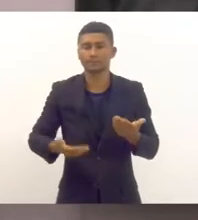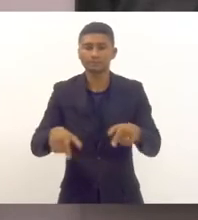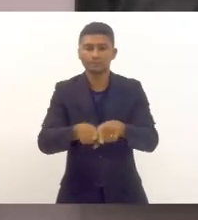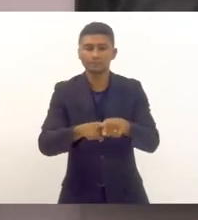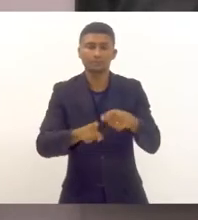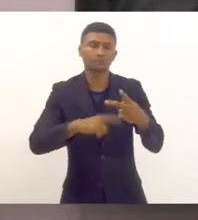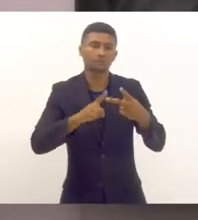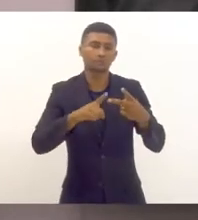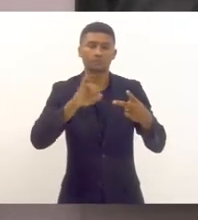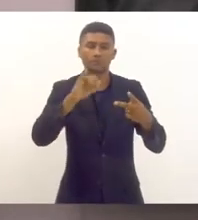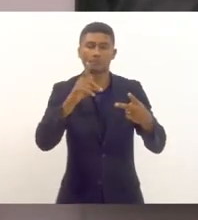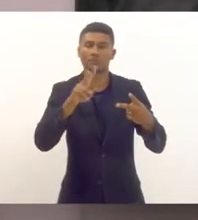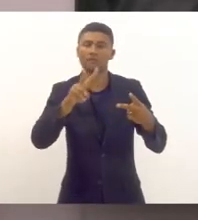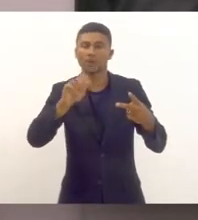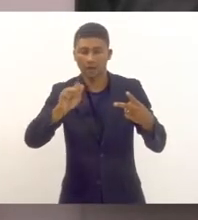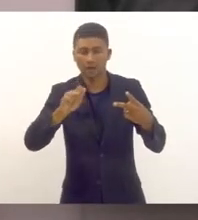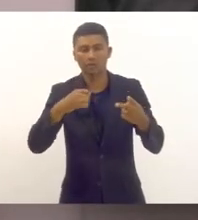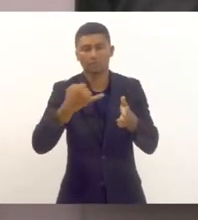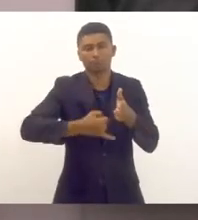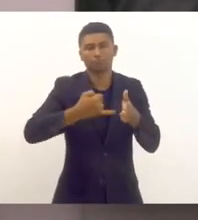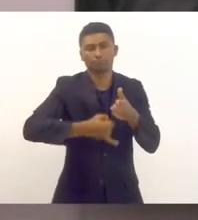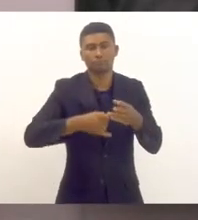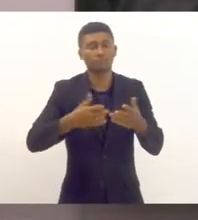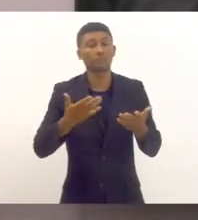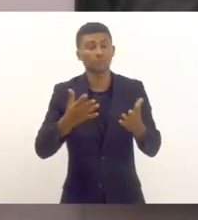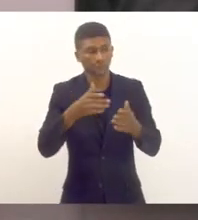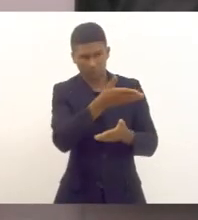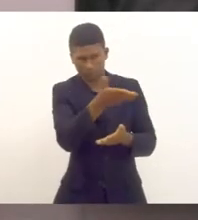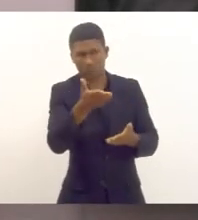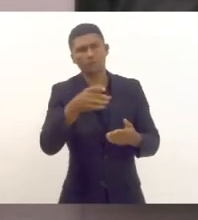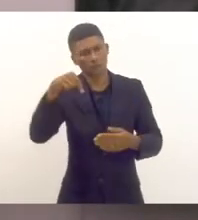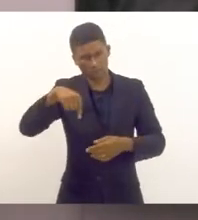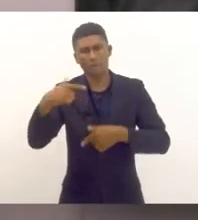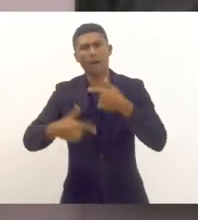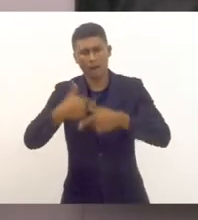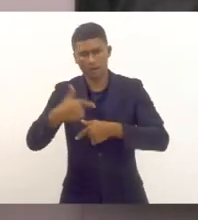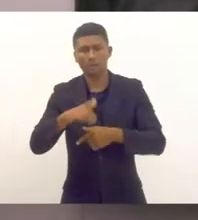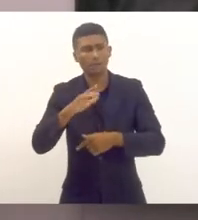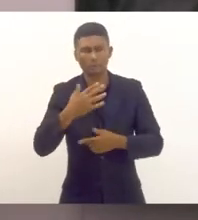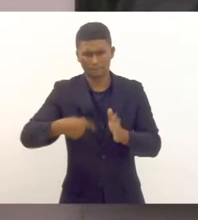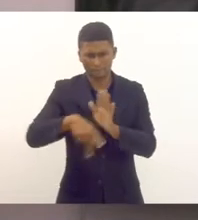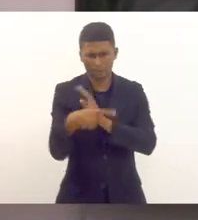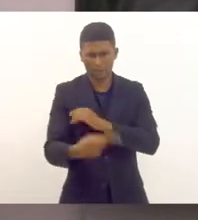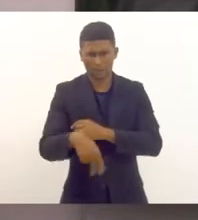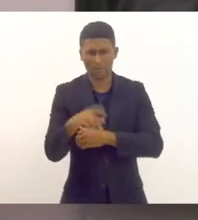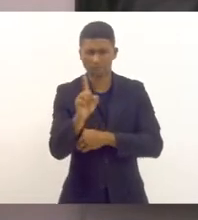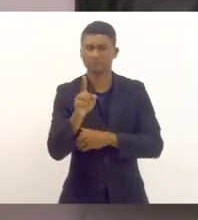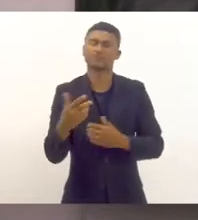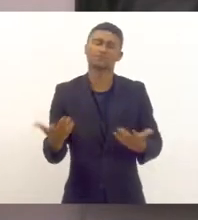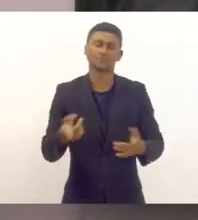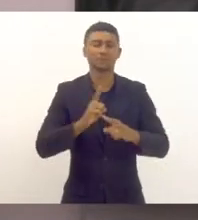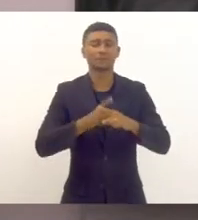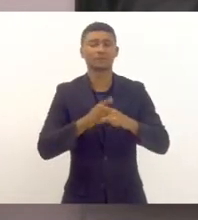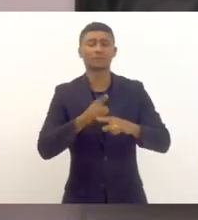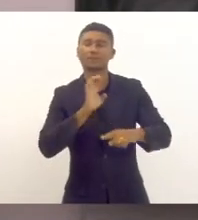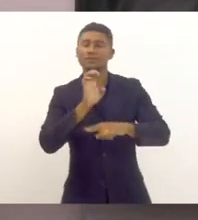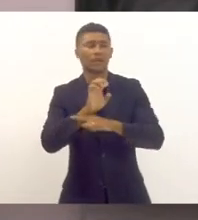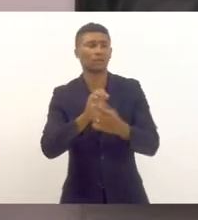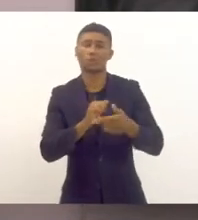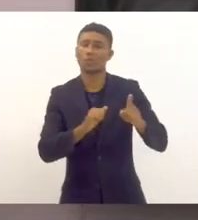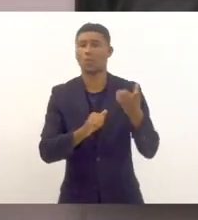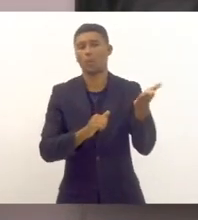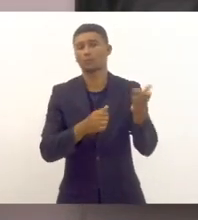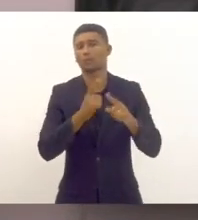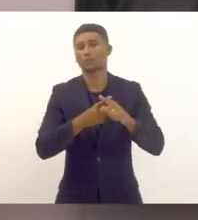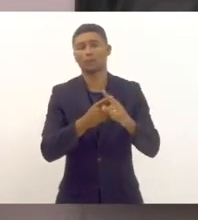IPVA e os veículos, mas eles estão trabalhando aqui dentro, só que não são nossos. Por quê? Porque eles são emplacados em outros estados, para redução